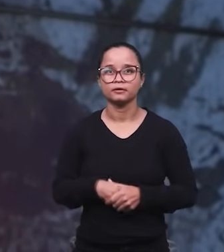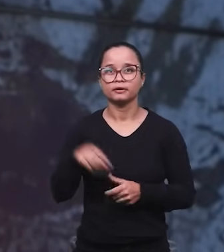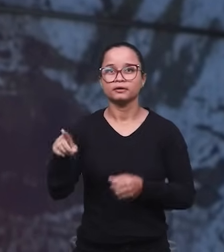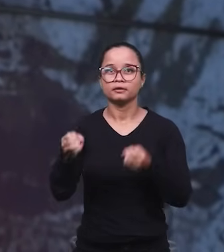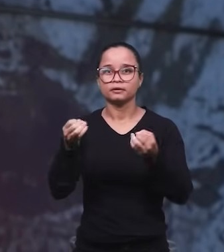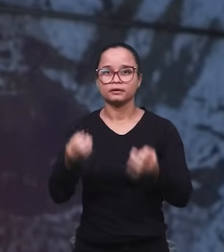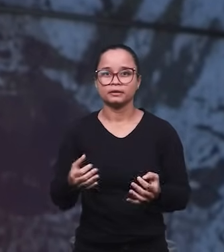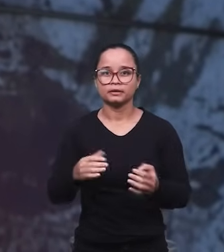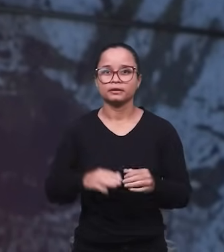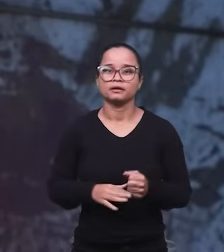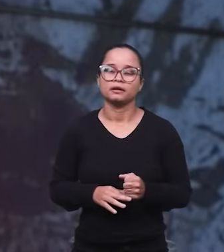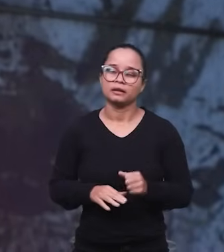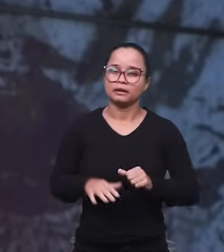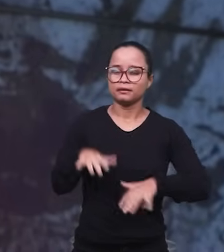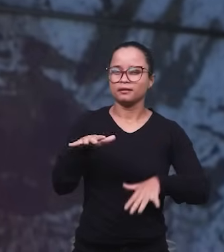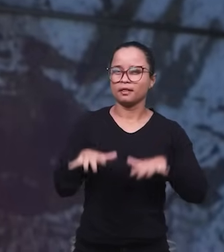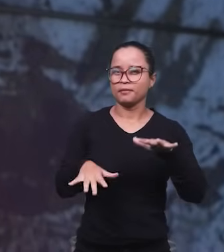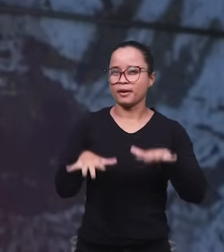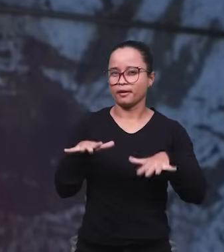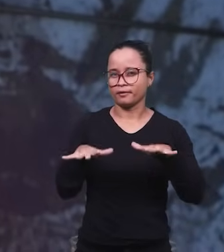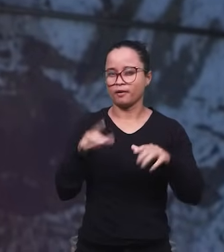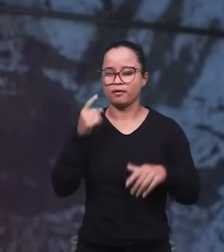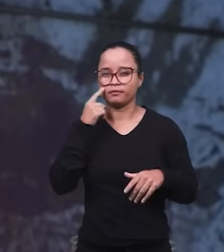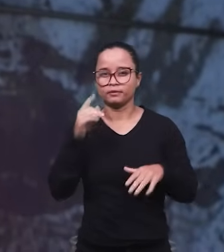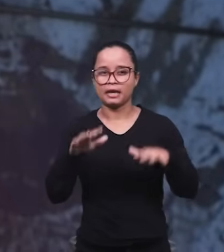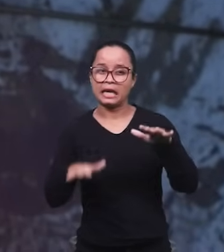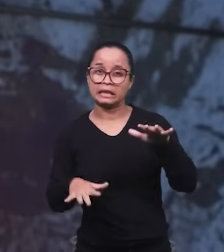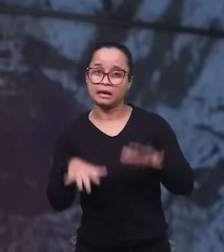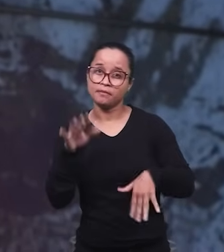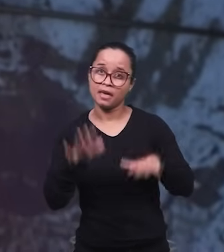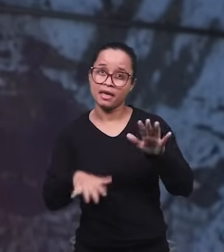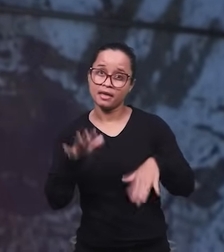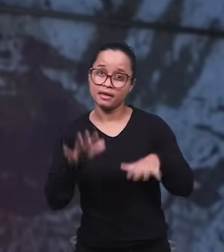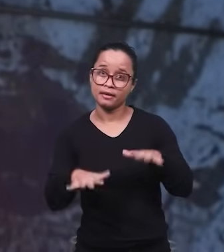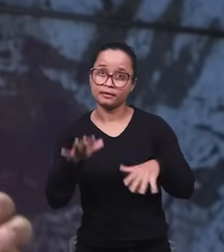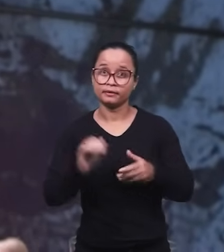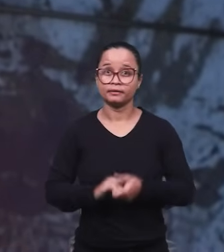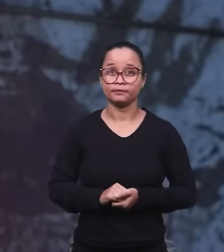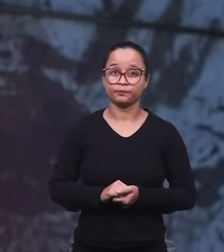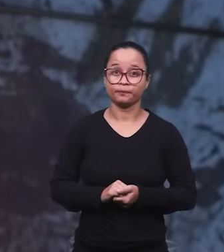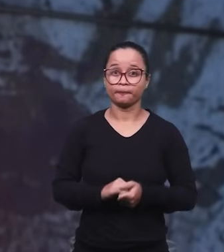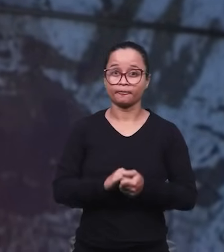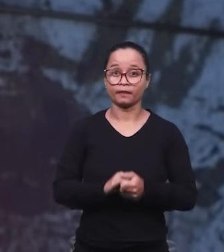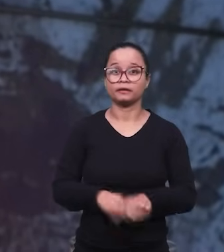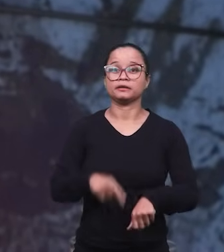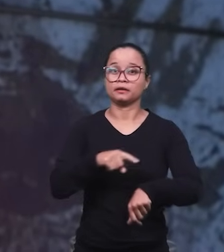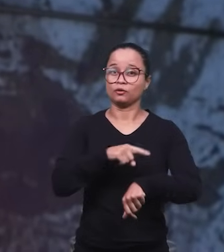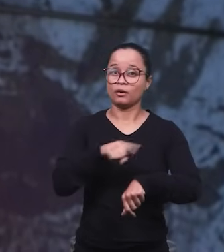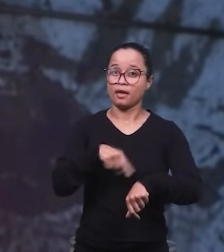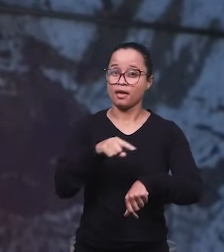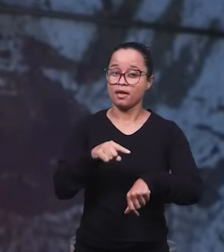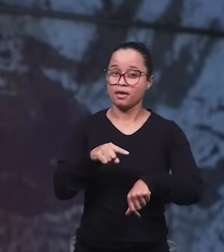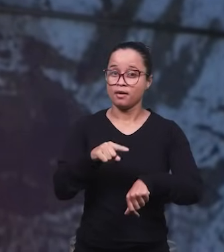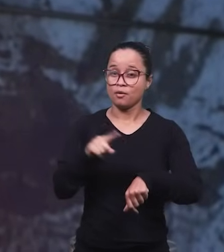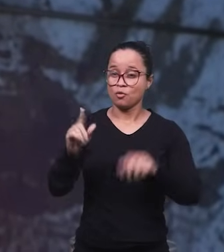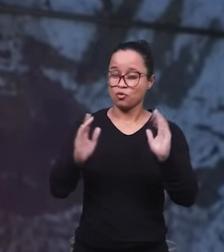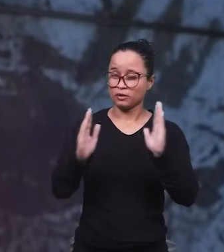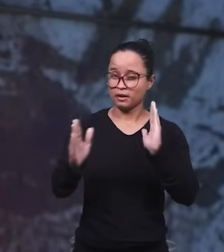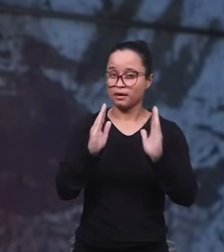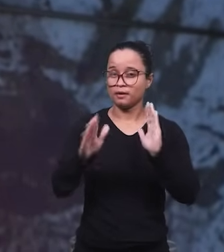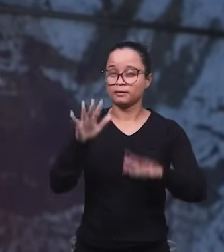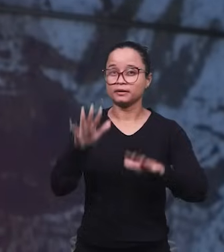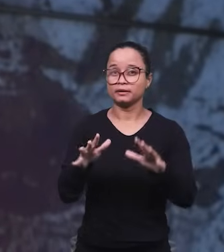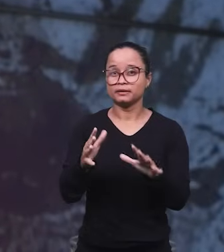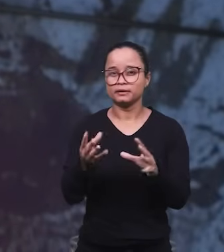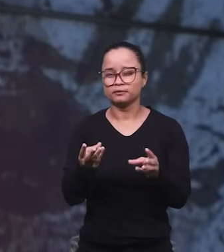como você falou, relativística, Ele é relativo à passagem do tempo, ela é uma coisa que se torna